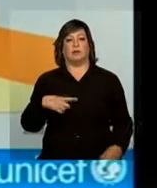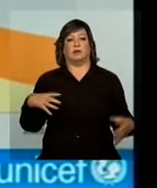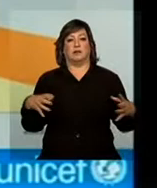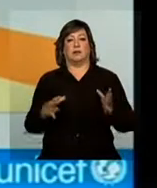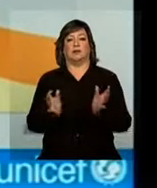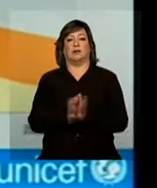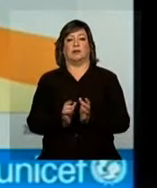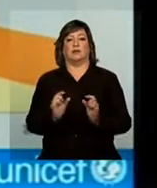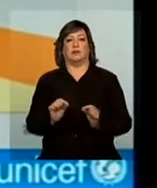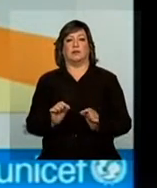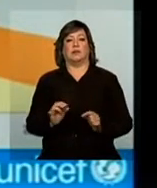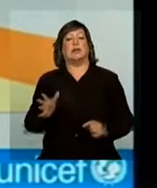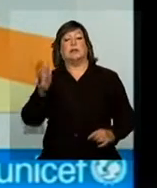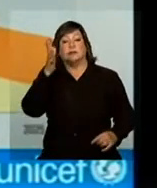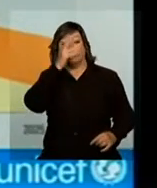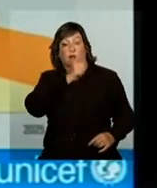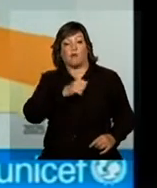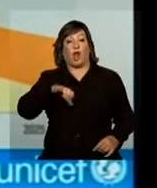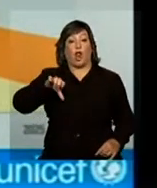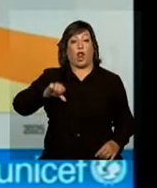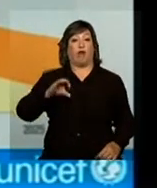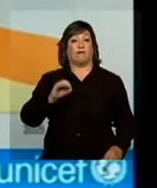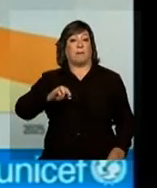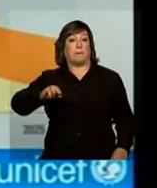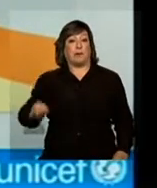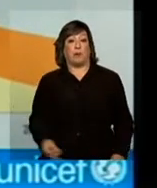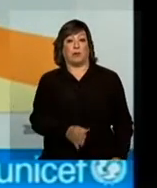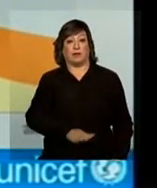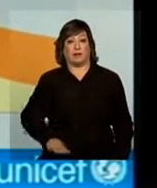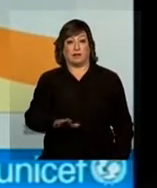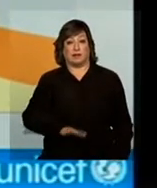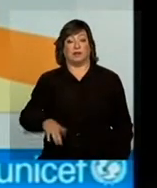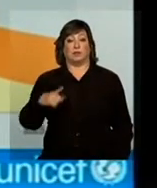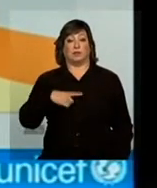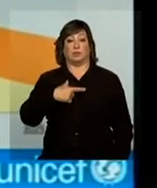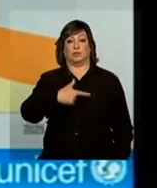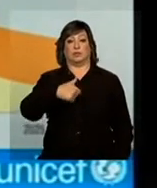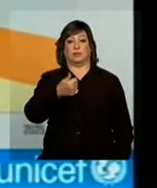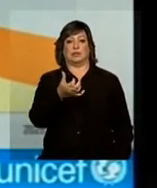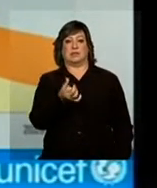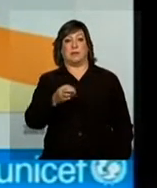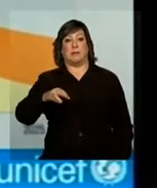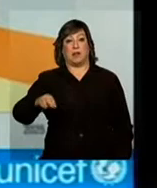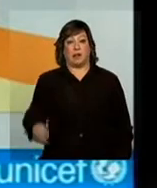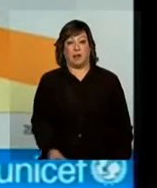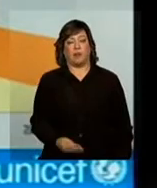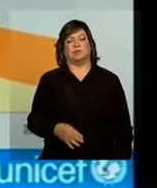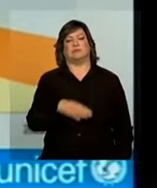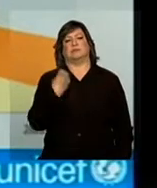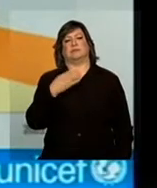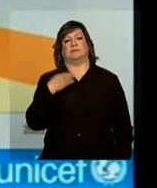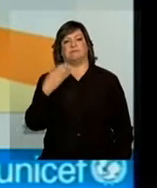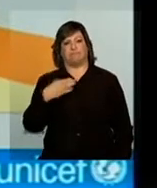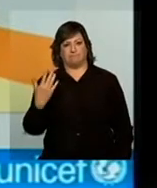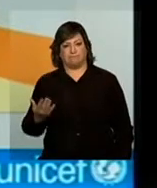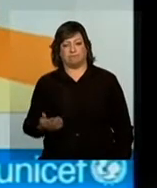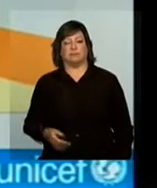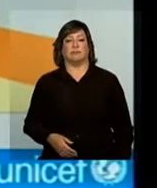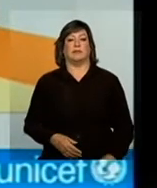salvas 90 milhões de crianças, embora 216 milhões tenham morrido. E